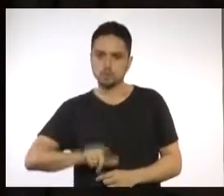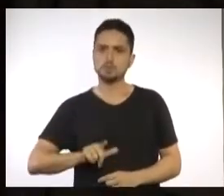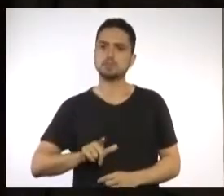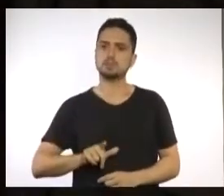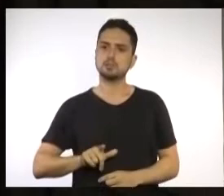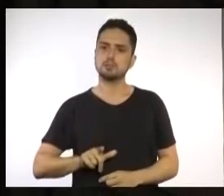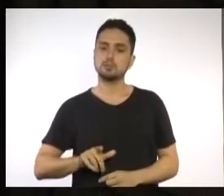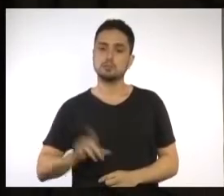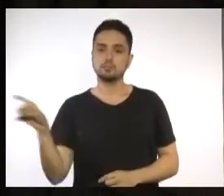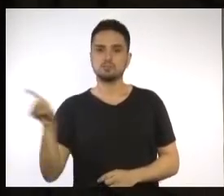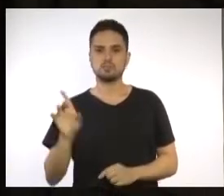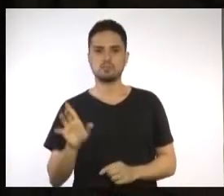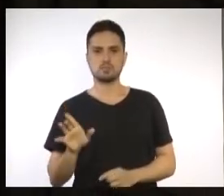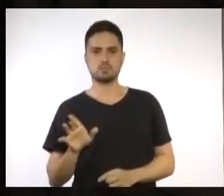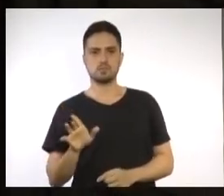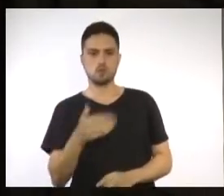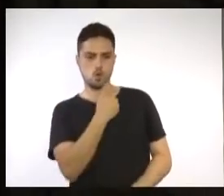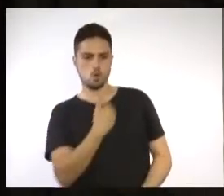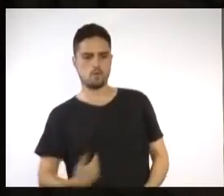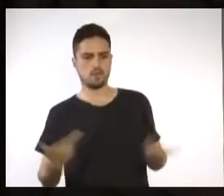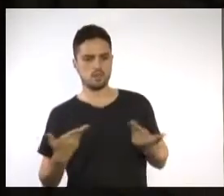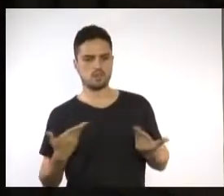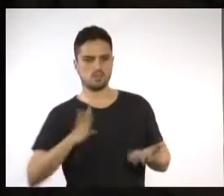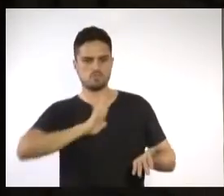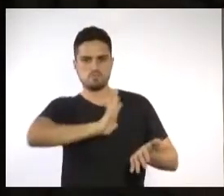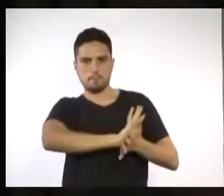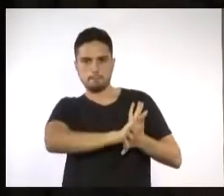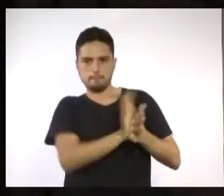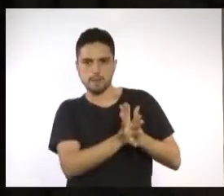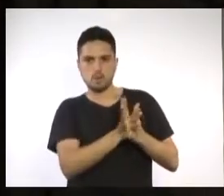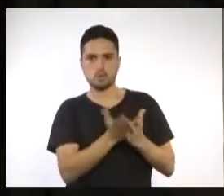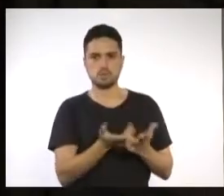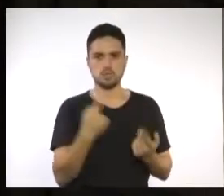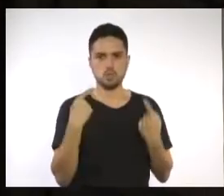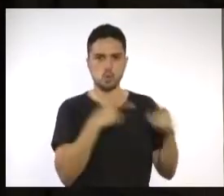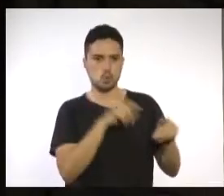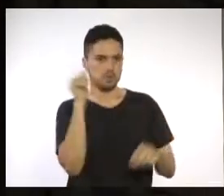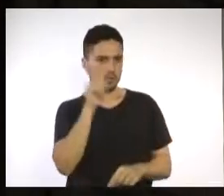direitos e tem preconceitos abertos contra a classe trabalhadora, contra as mulheres, contra o povo pobre.